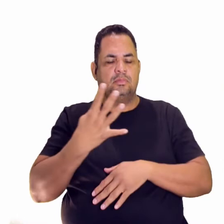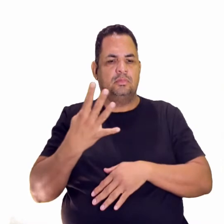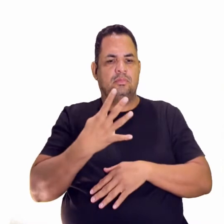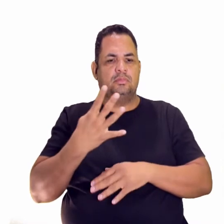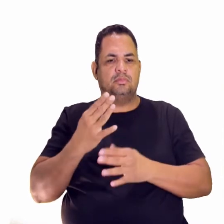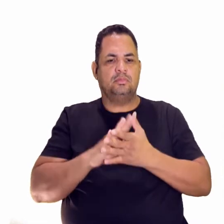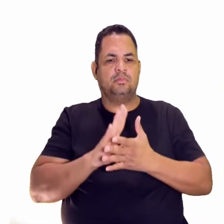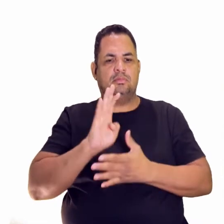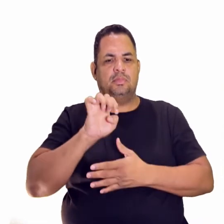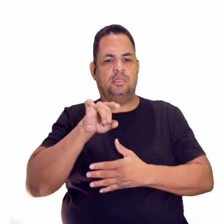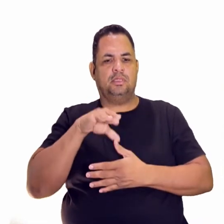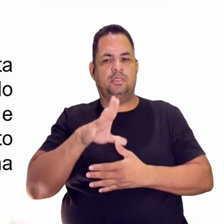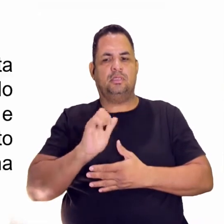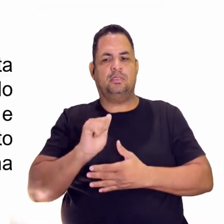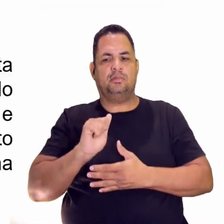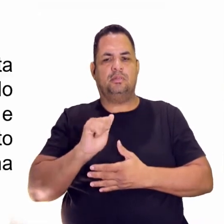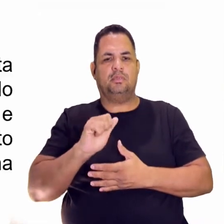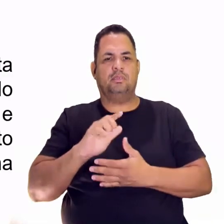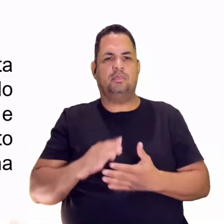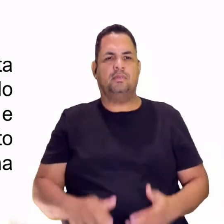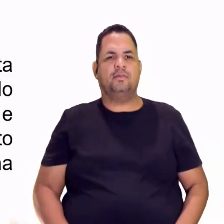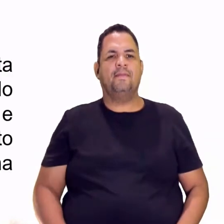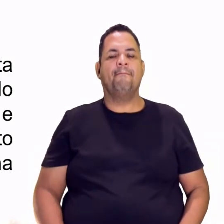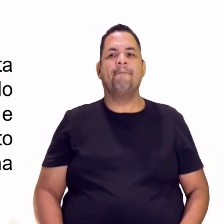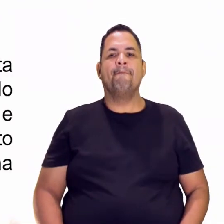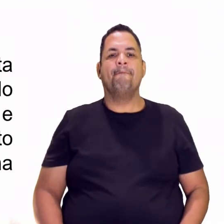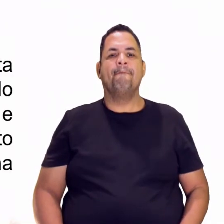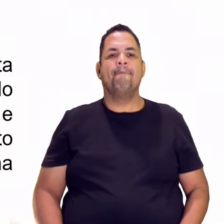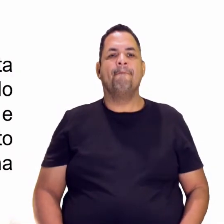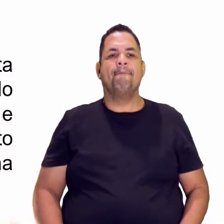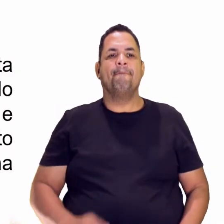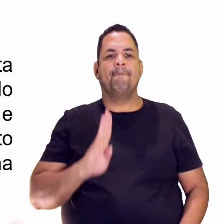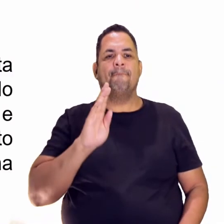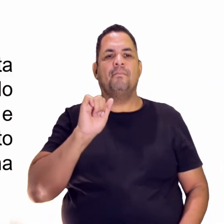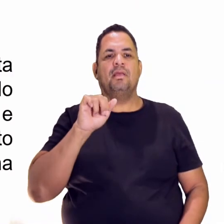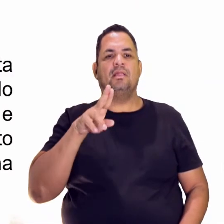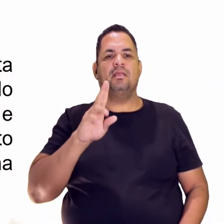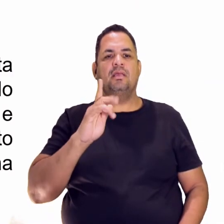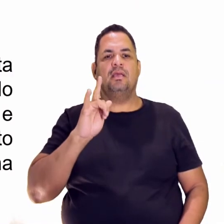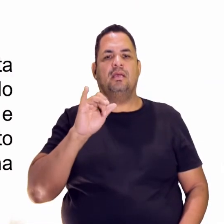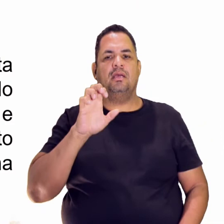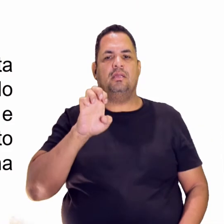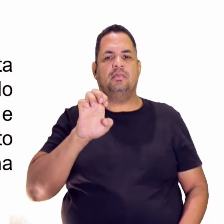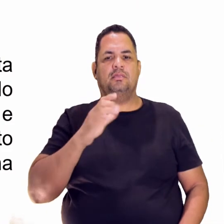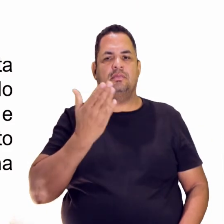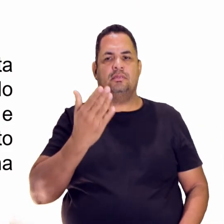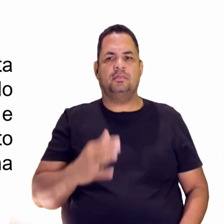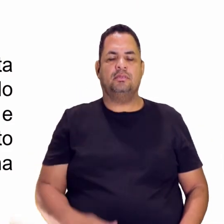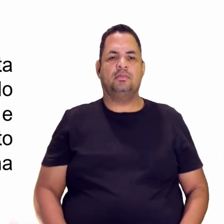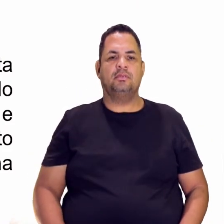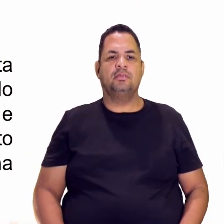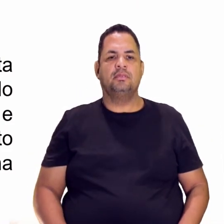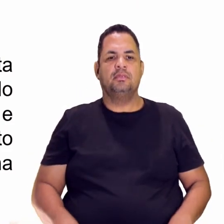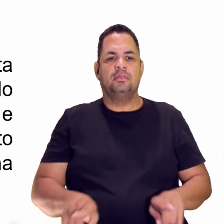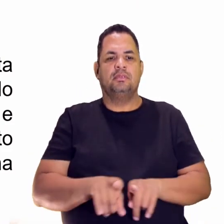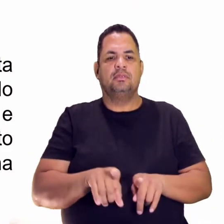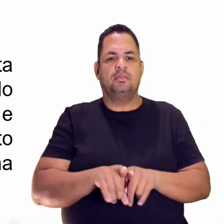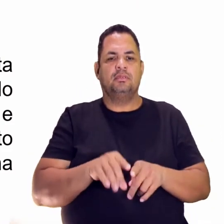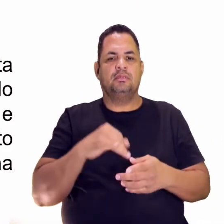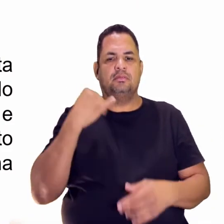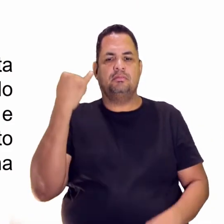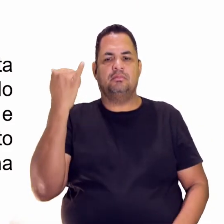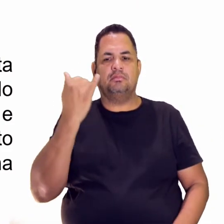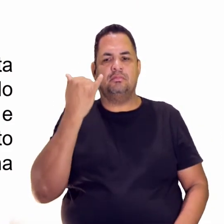de 4 edições da arte knife. Berna Reale, também outro artista paraense, altamente